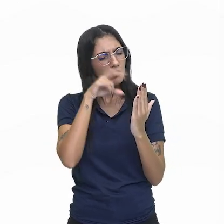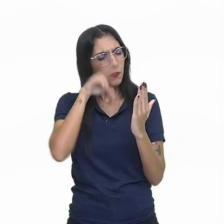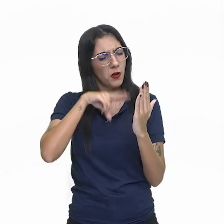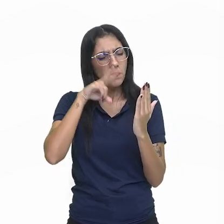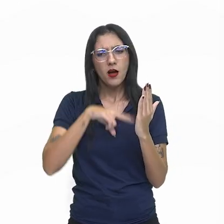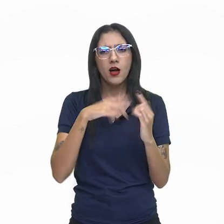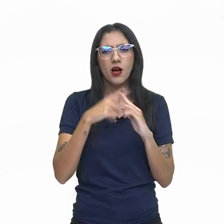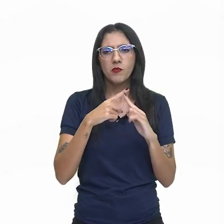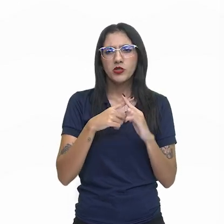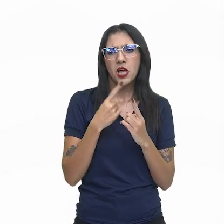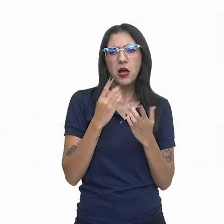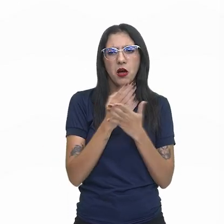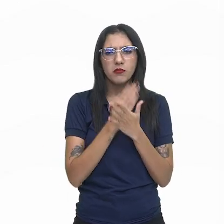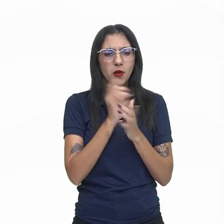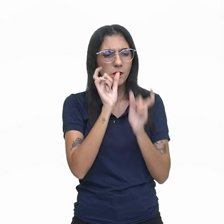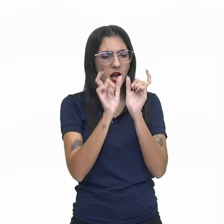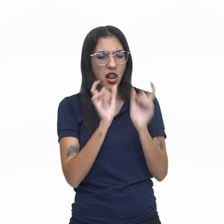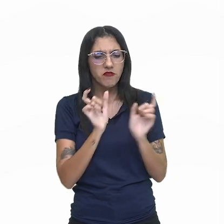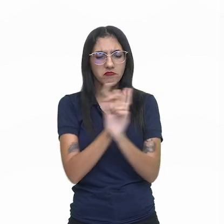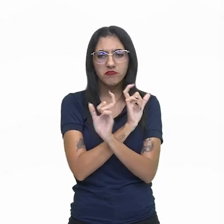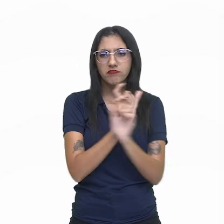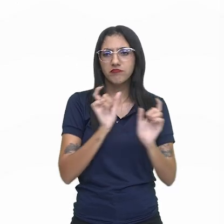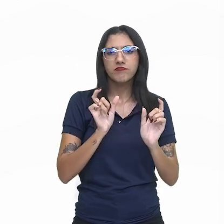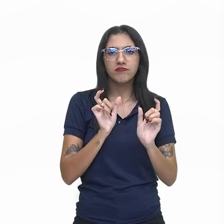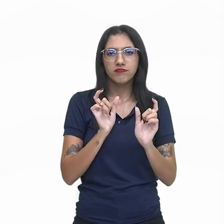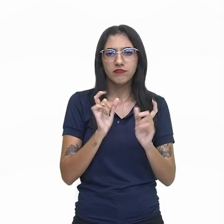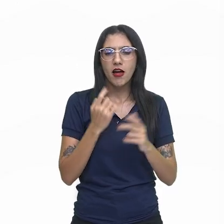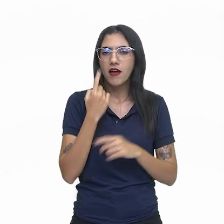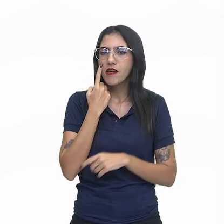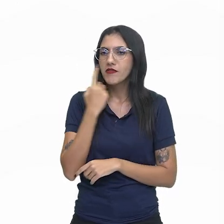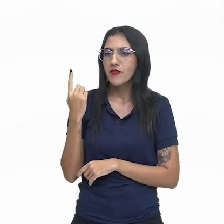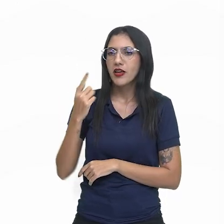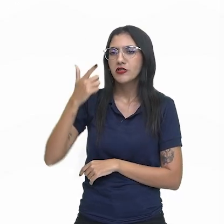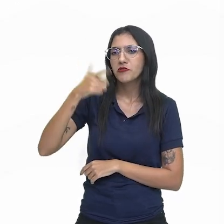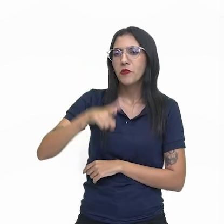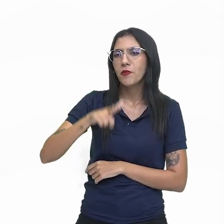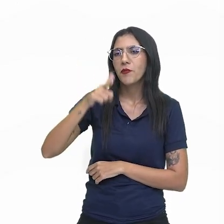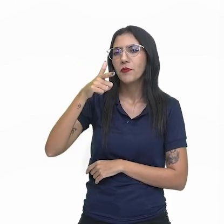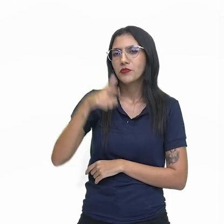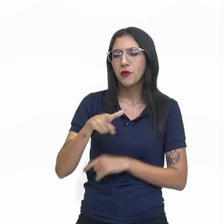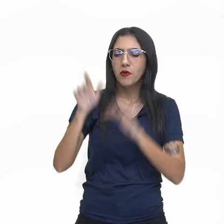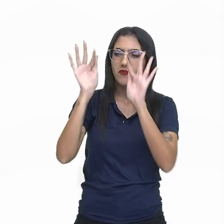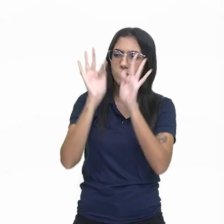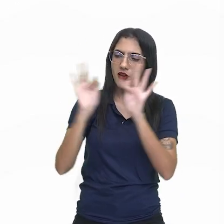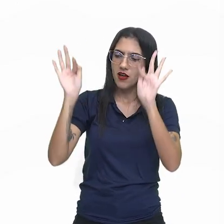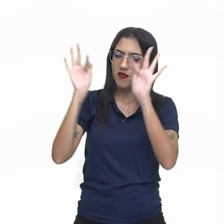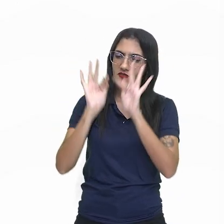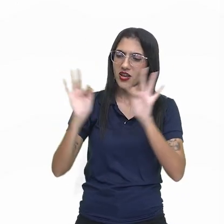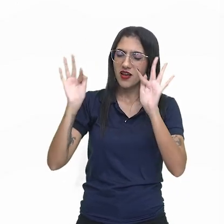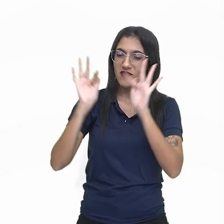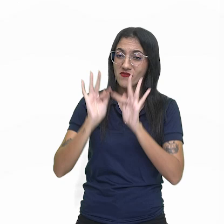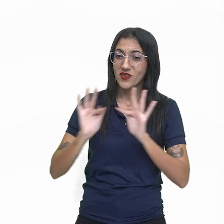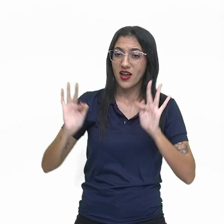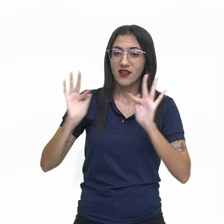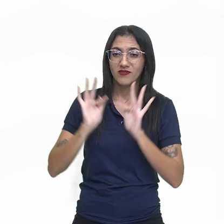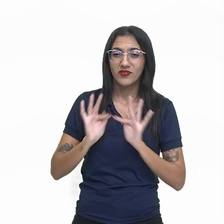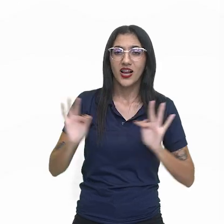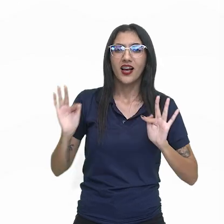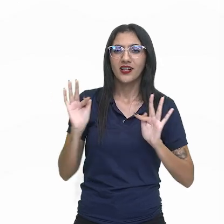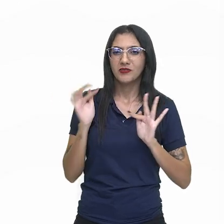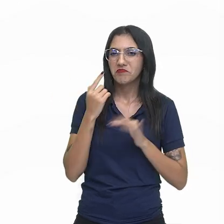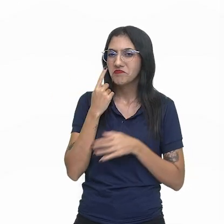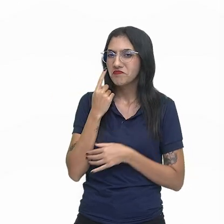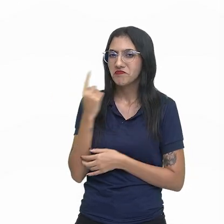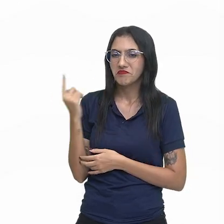dessa discordância. Aí eu fico fora de si de novo, aí ele vai, né, ficando mais grave, eu fico